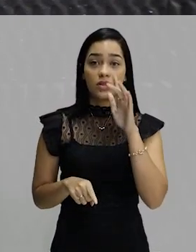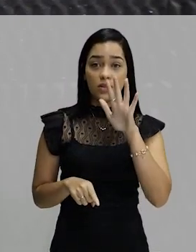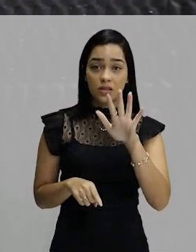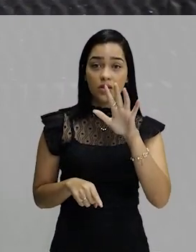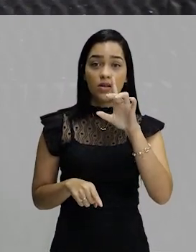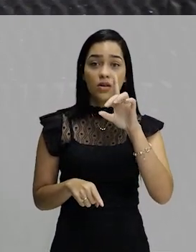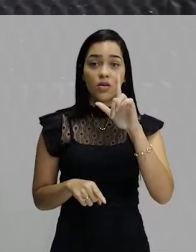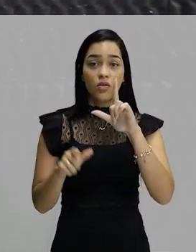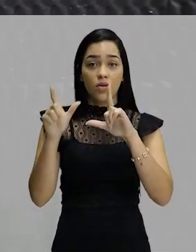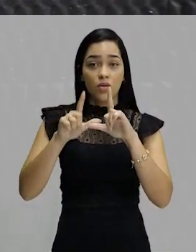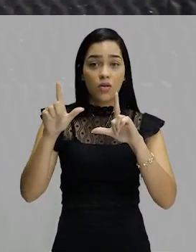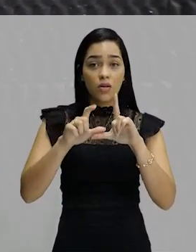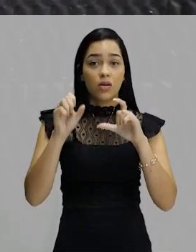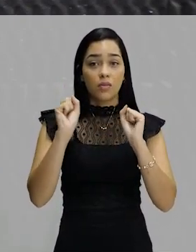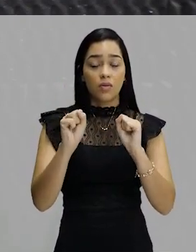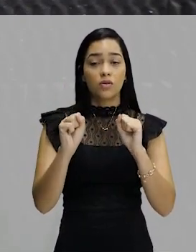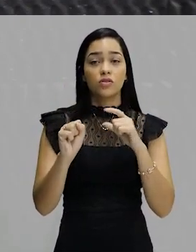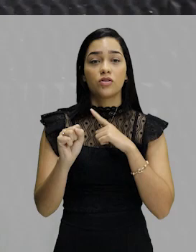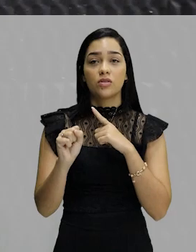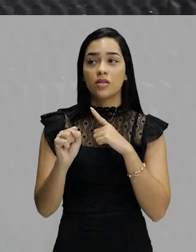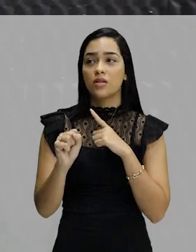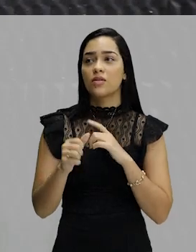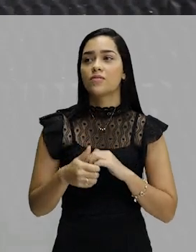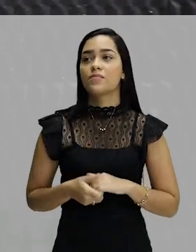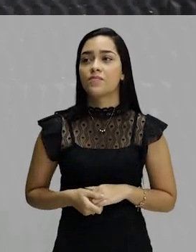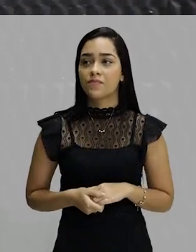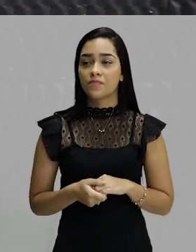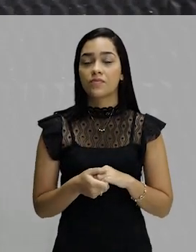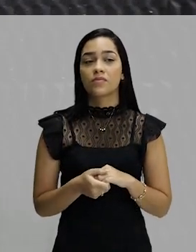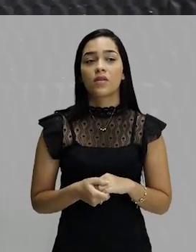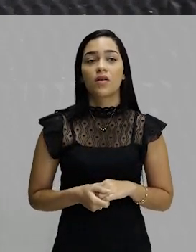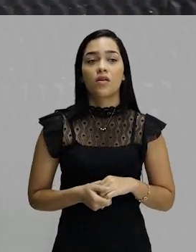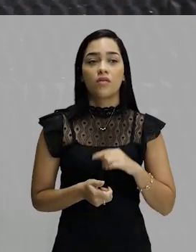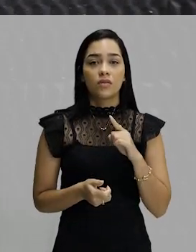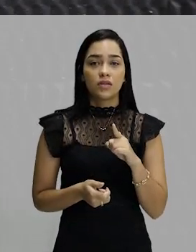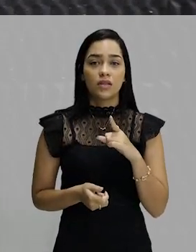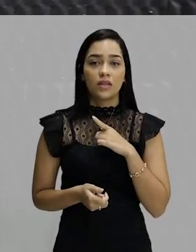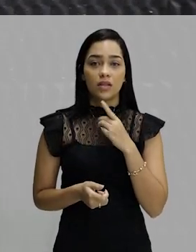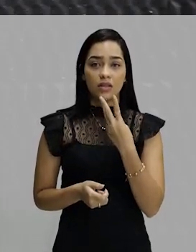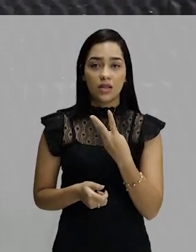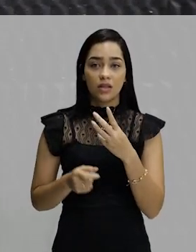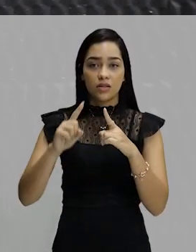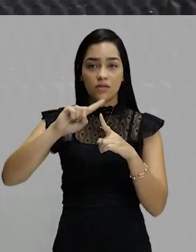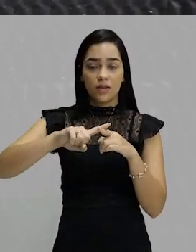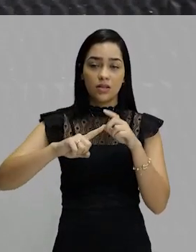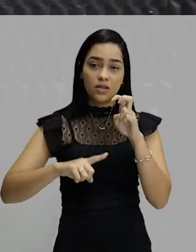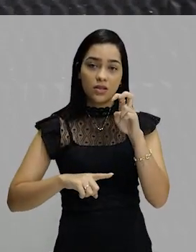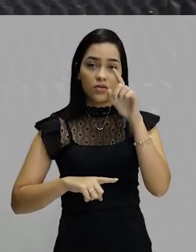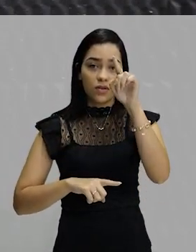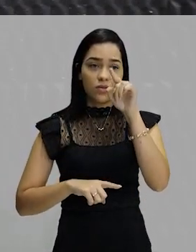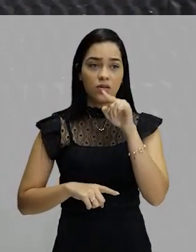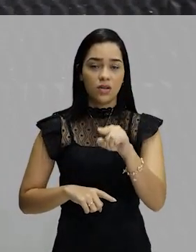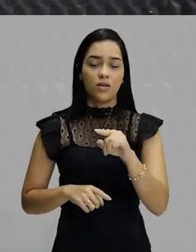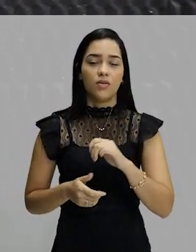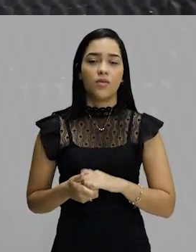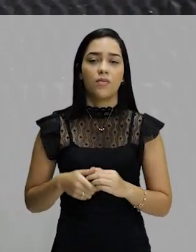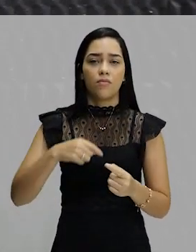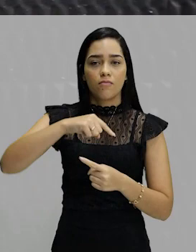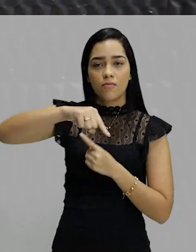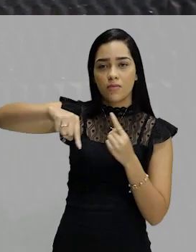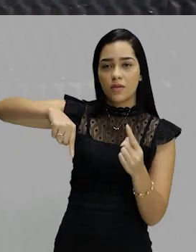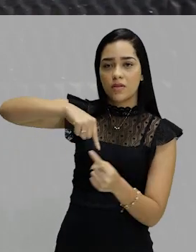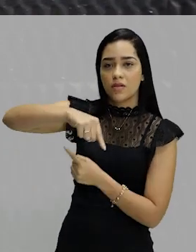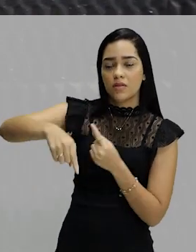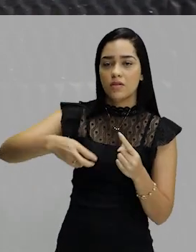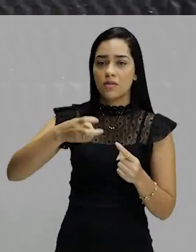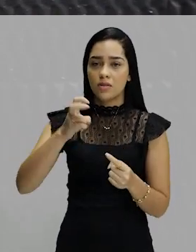5 letras que você pode formar. Tá? Então você tem 3 vezes 5 fatorial. Permutação de 5.